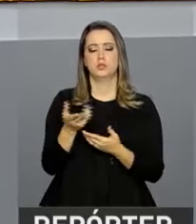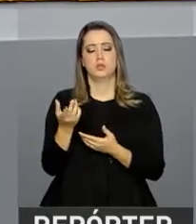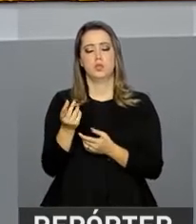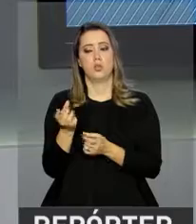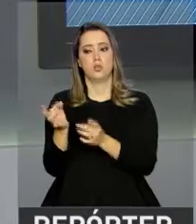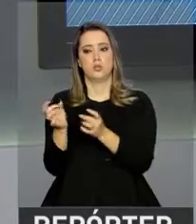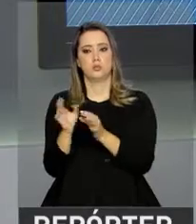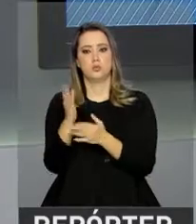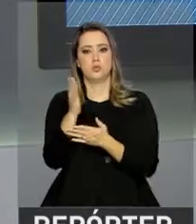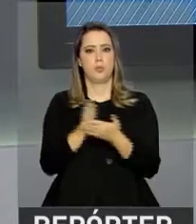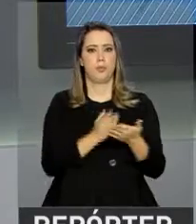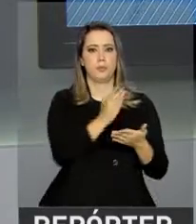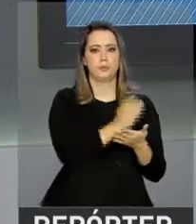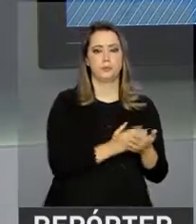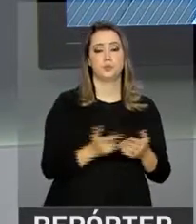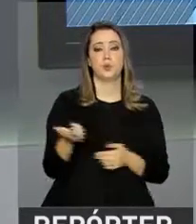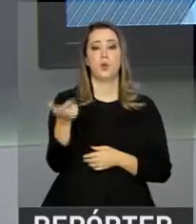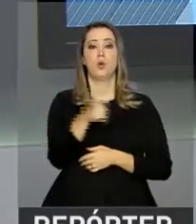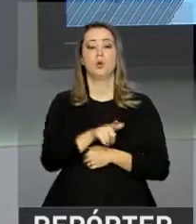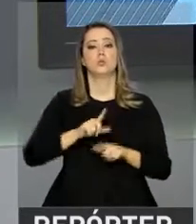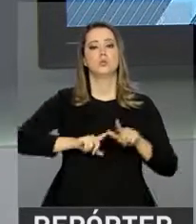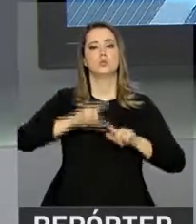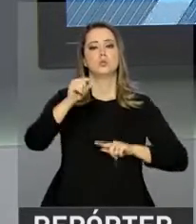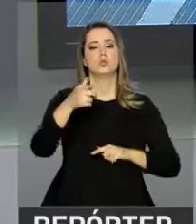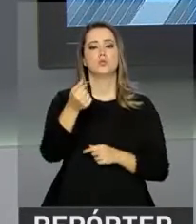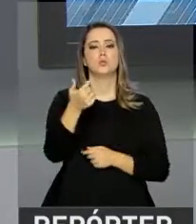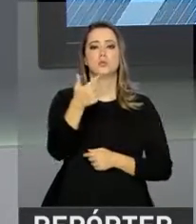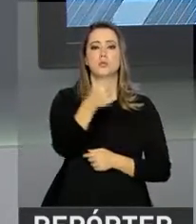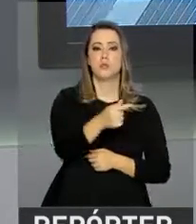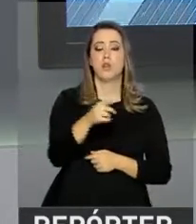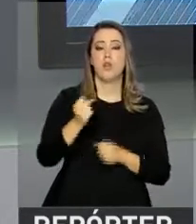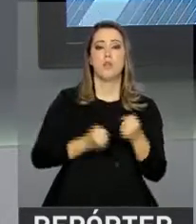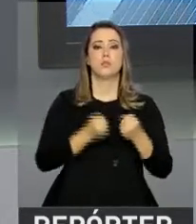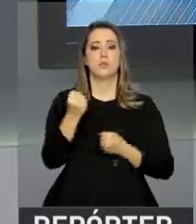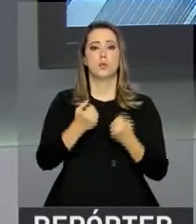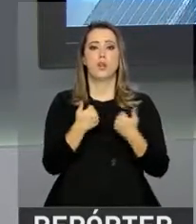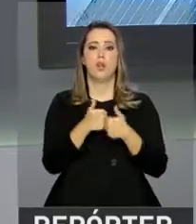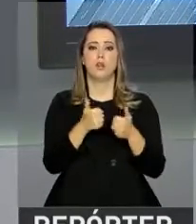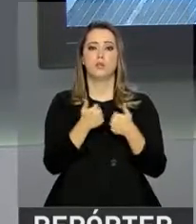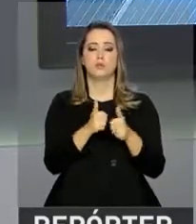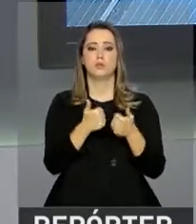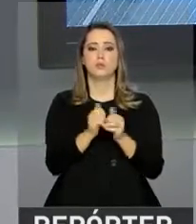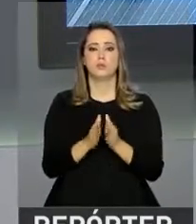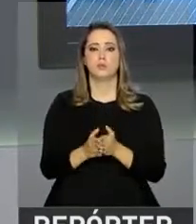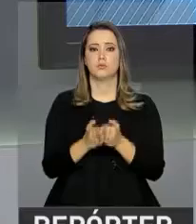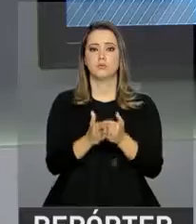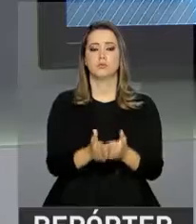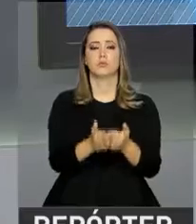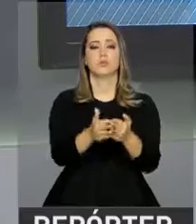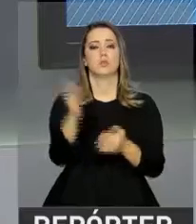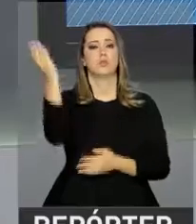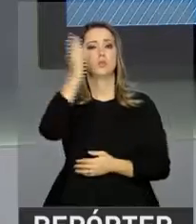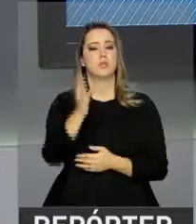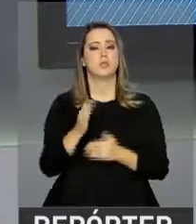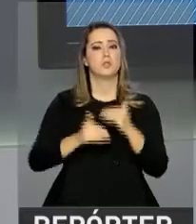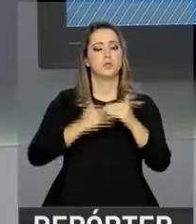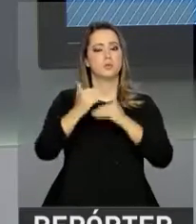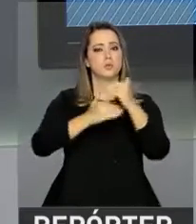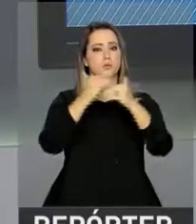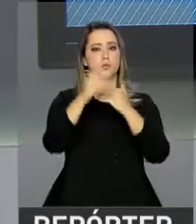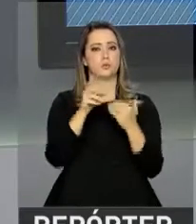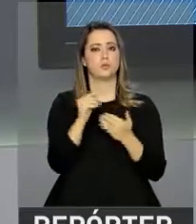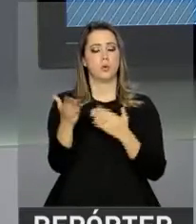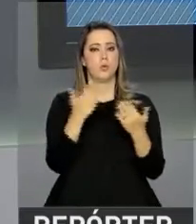ações um outro recorde de 2017 foi no trânsito de cargas nos portos brasileiros o volume mais do que dobrou em relação